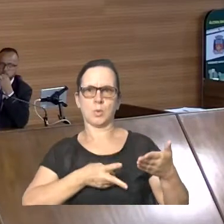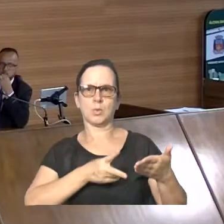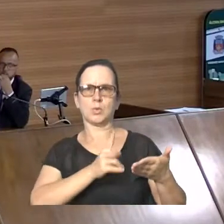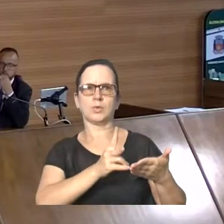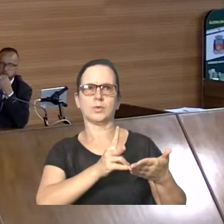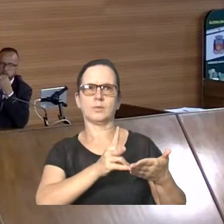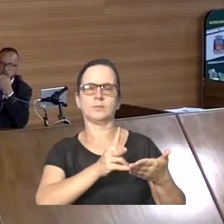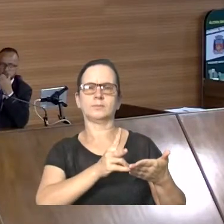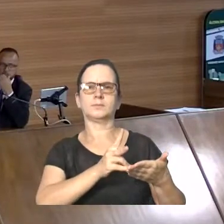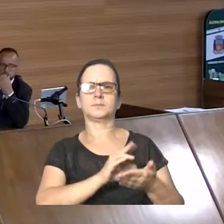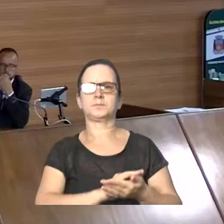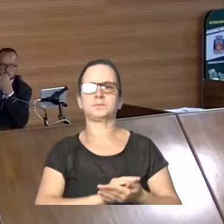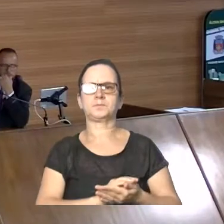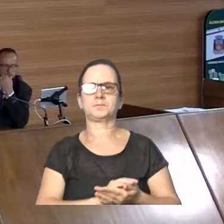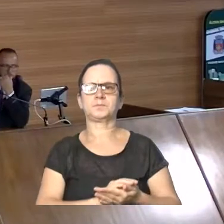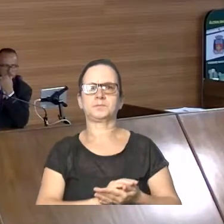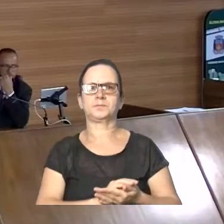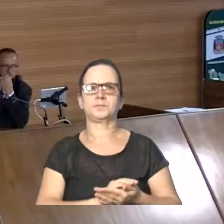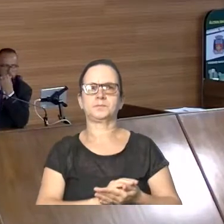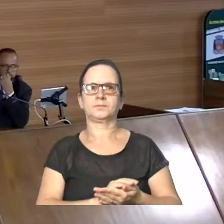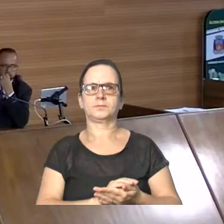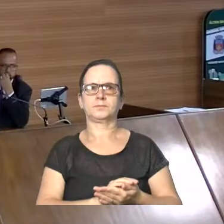pela manutenção do veto.